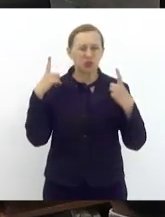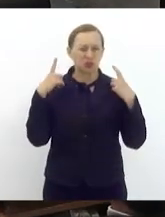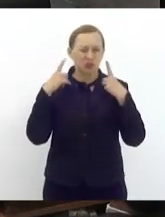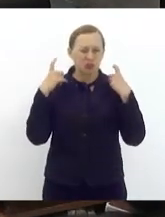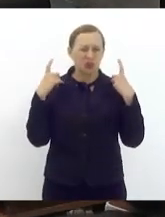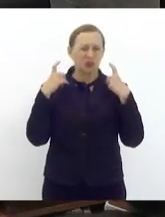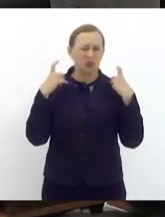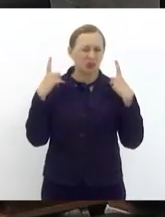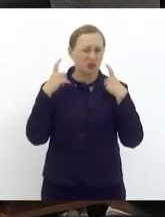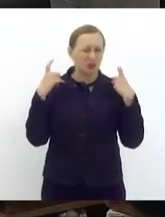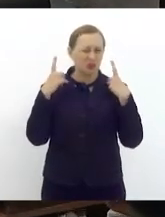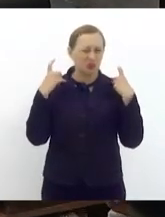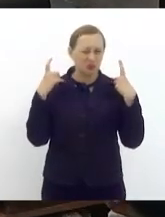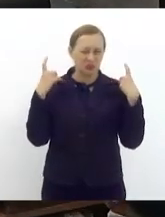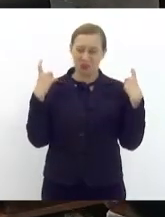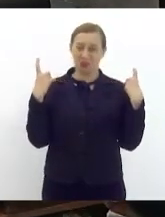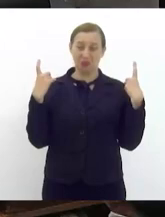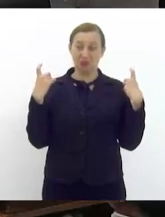Está com delay.